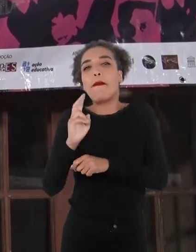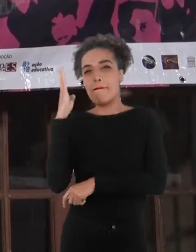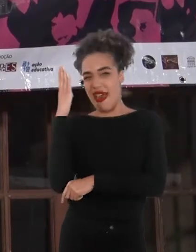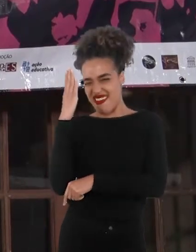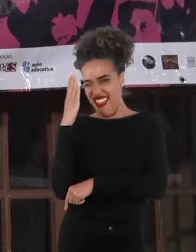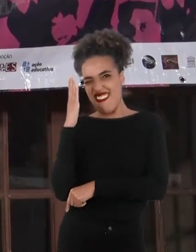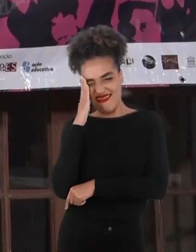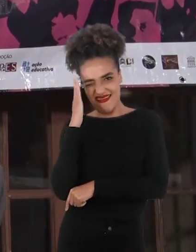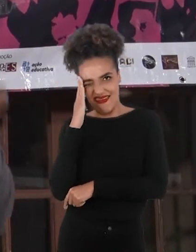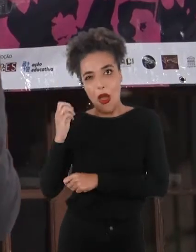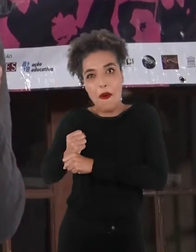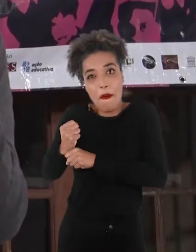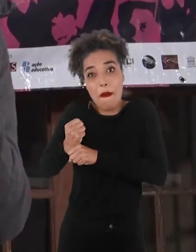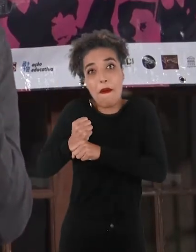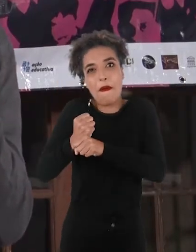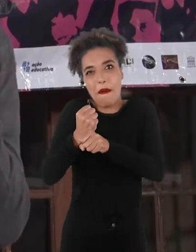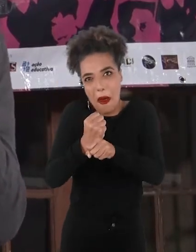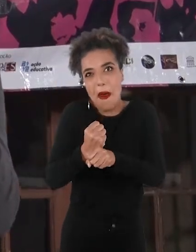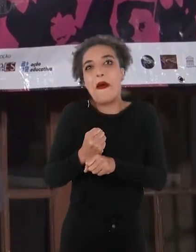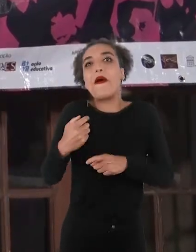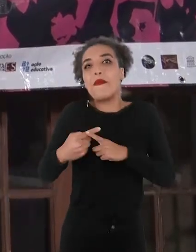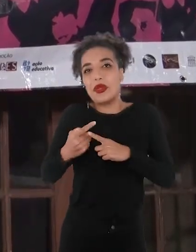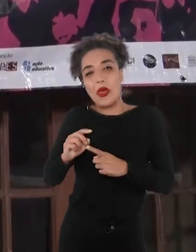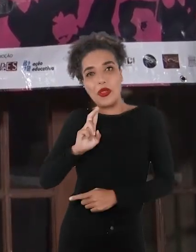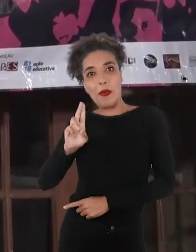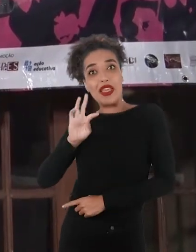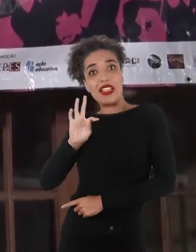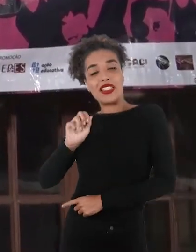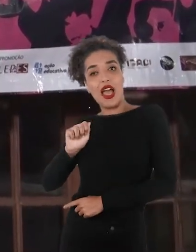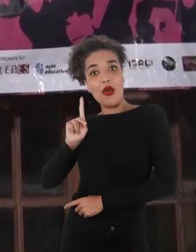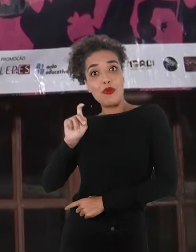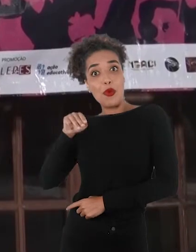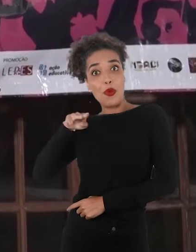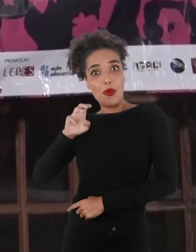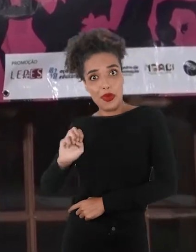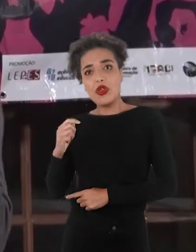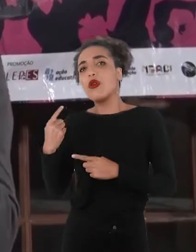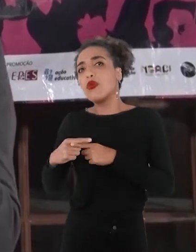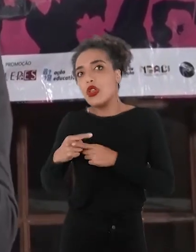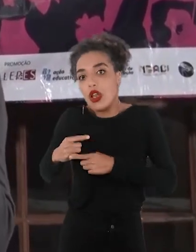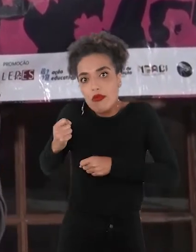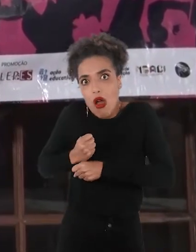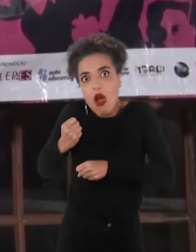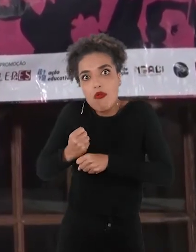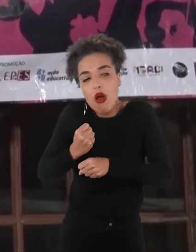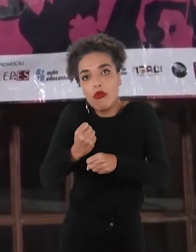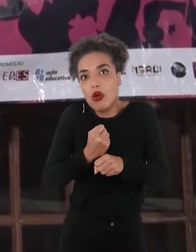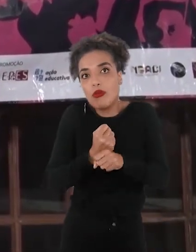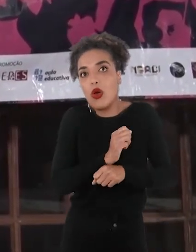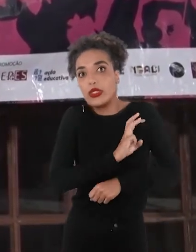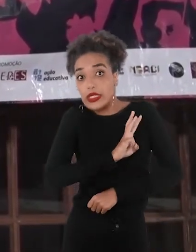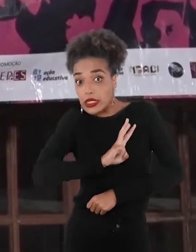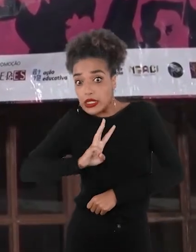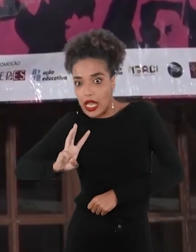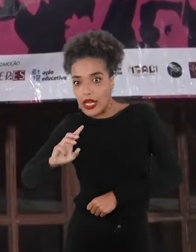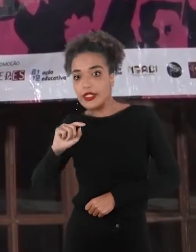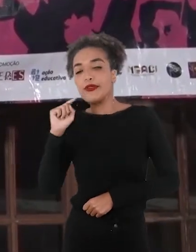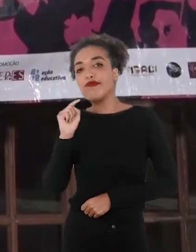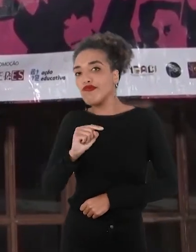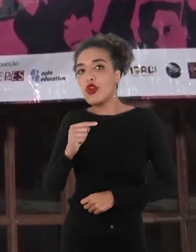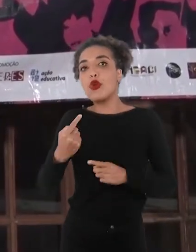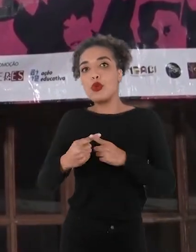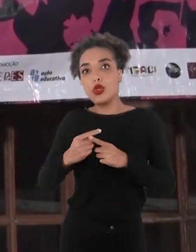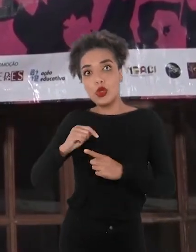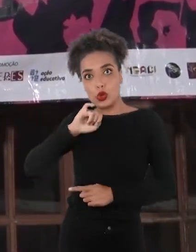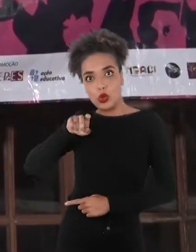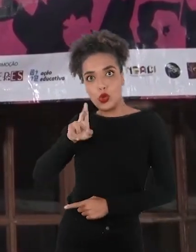porque ele está ainda em construção, né? Ele está ainda em construção, esse site. A Juliane